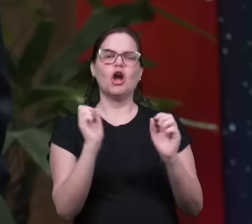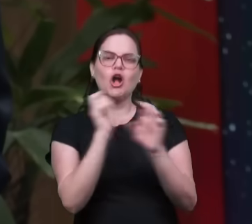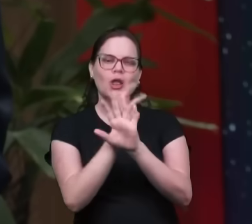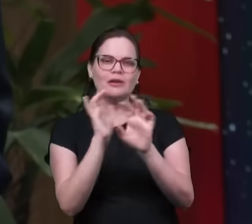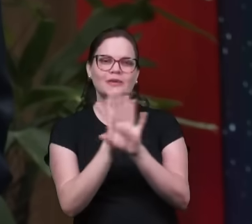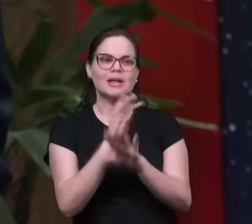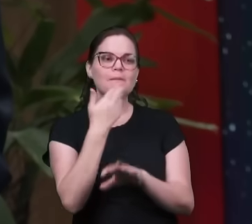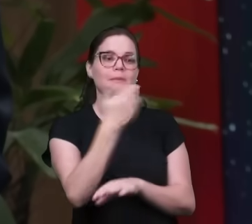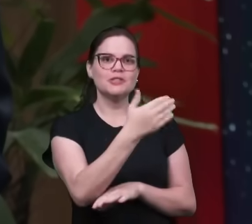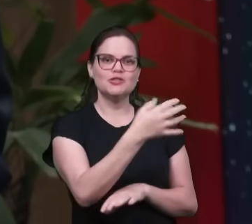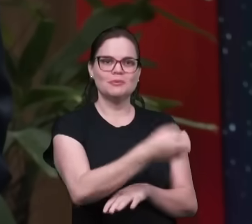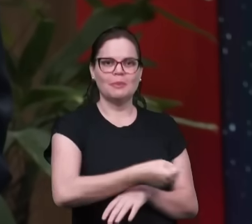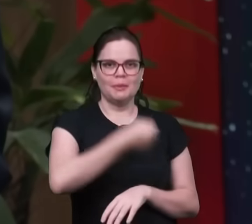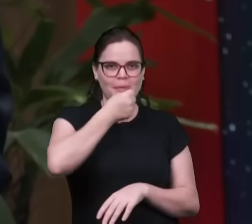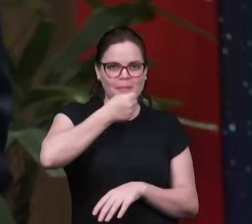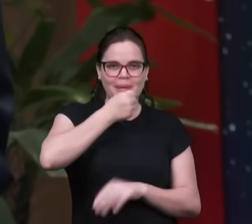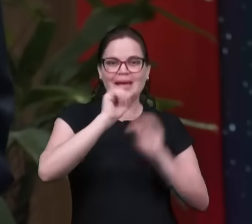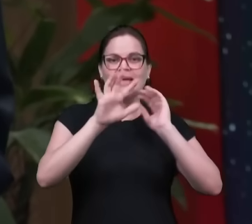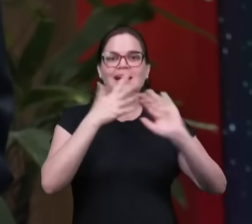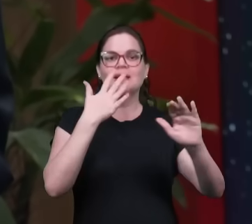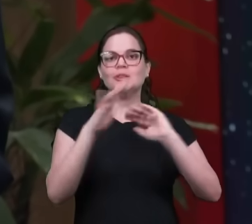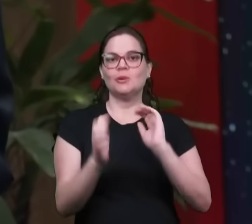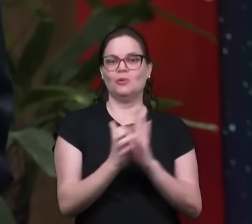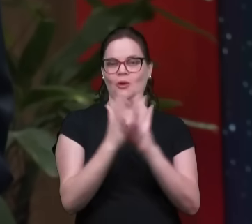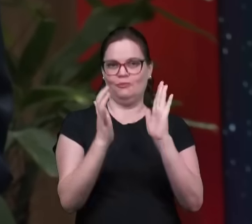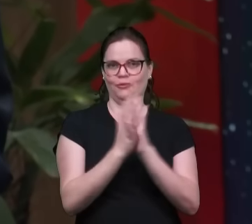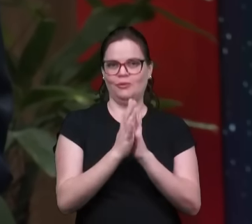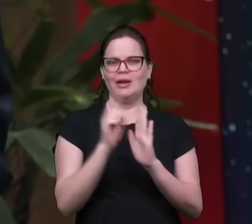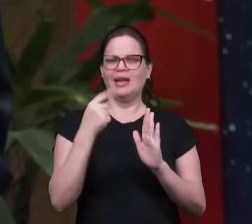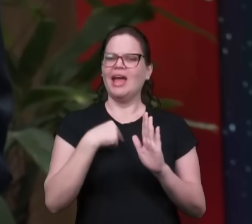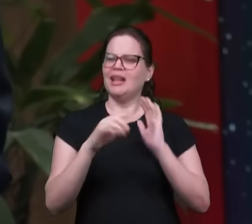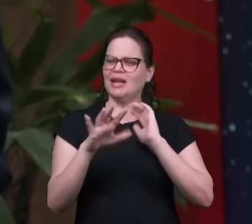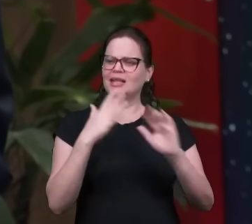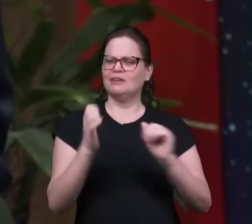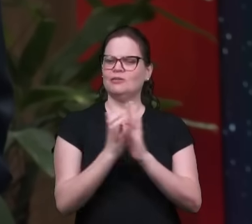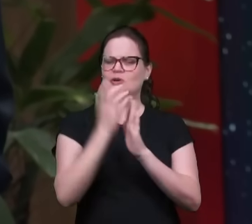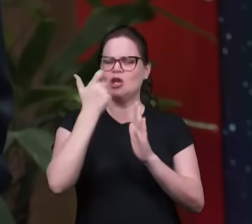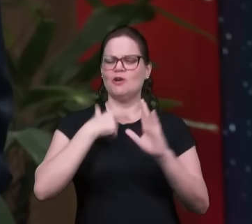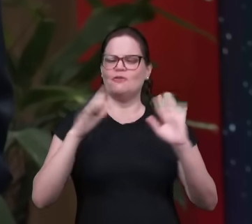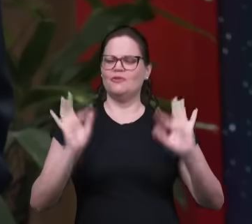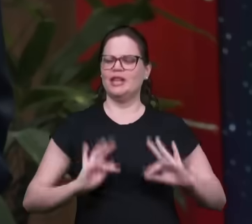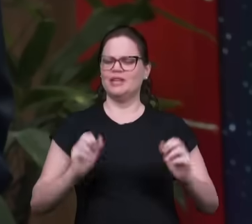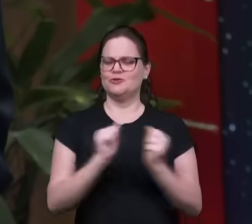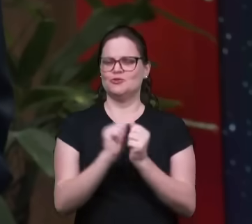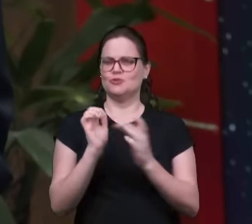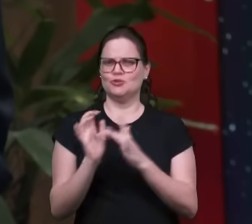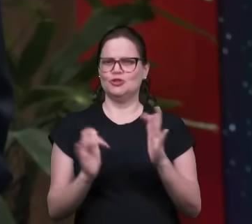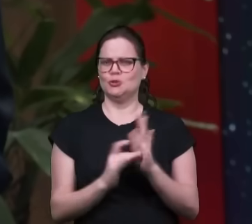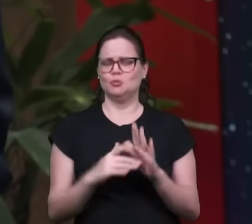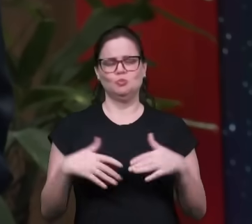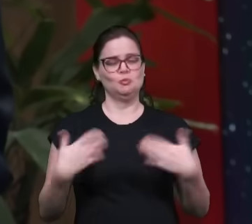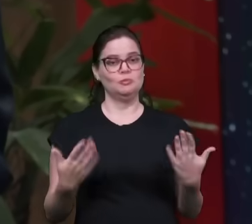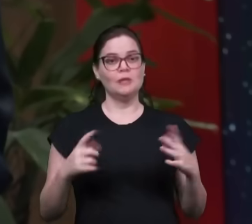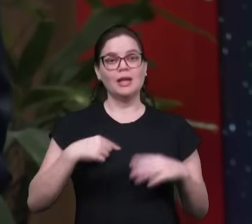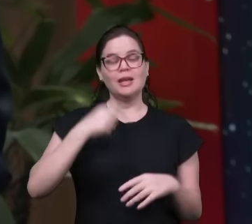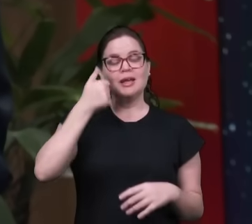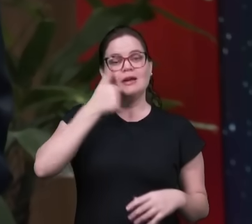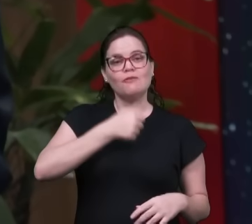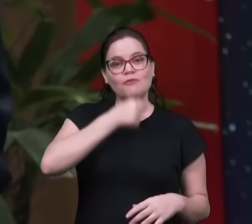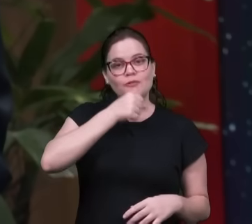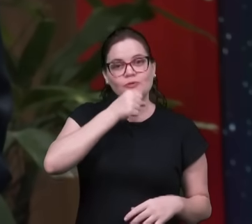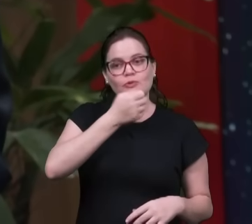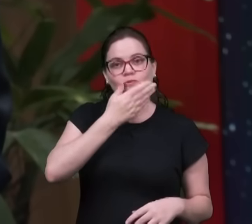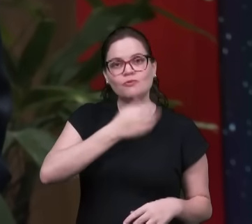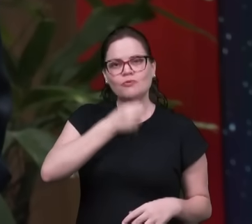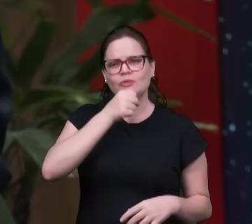microfone e cantou um louvor. Começou a cantar um louvor que ele era feliz com Jesus e tal. acabou, mas nessa hora os avós que levam a